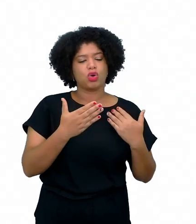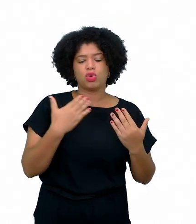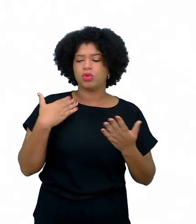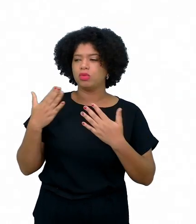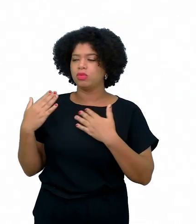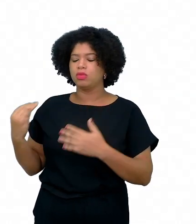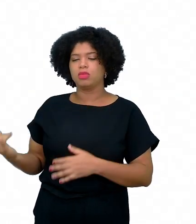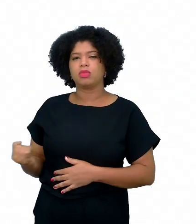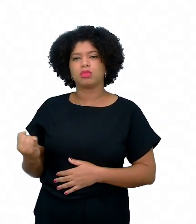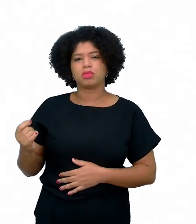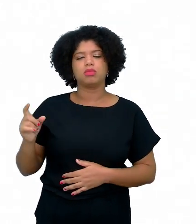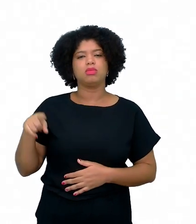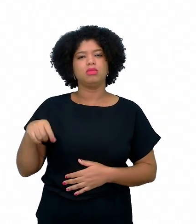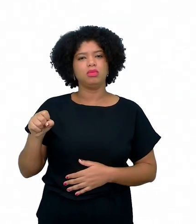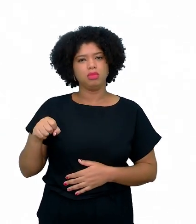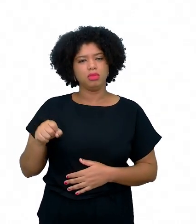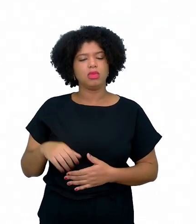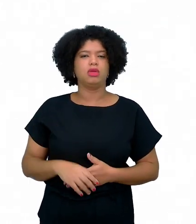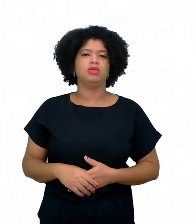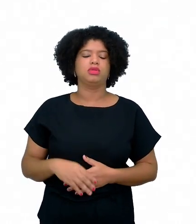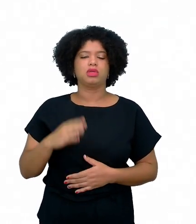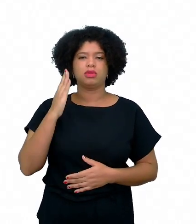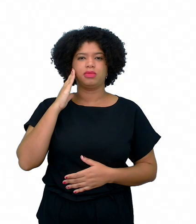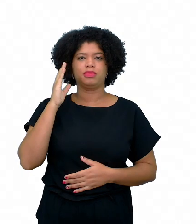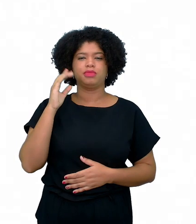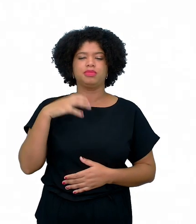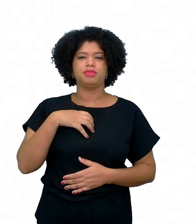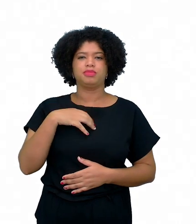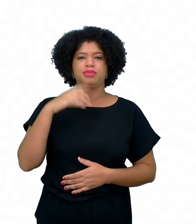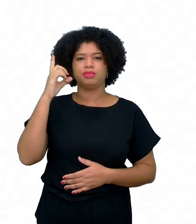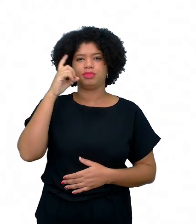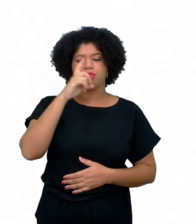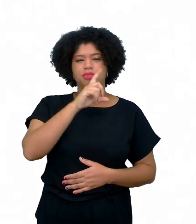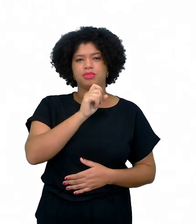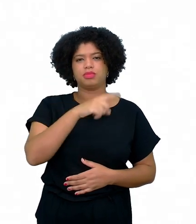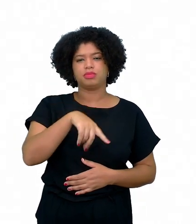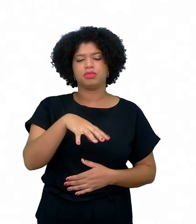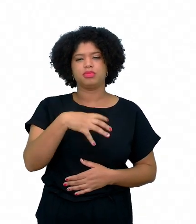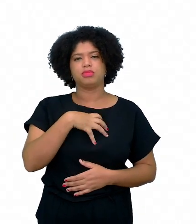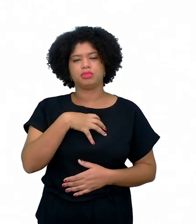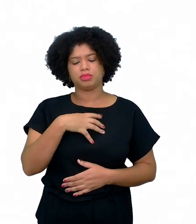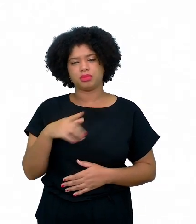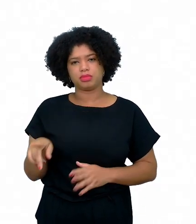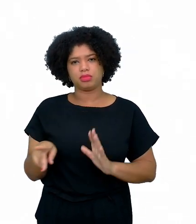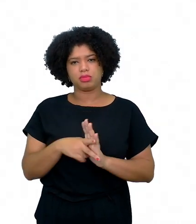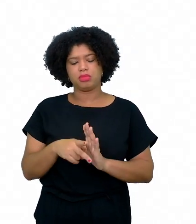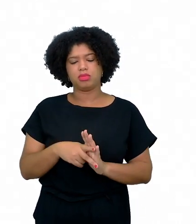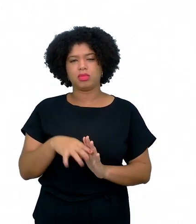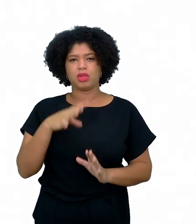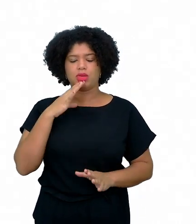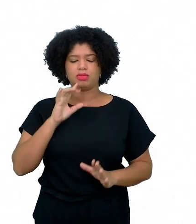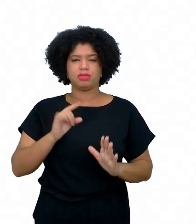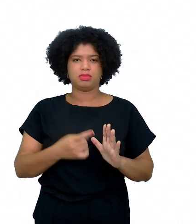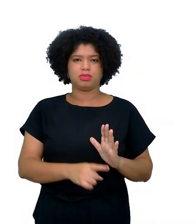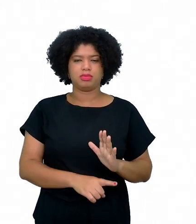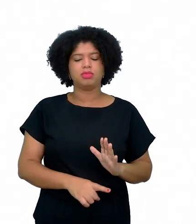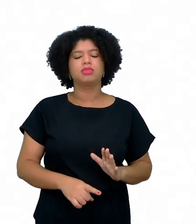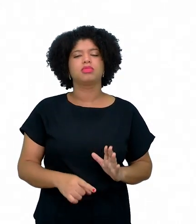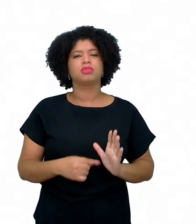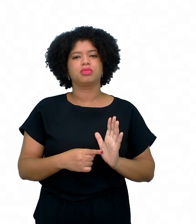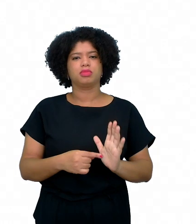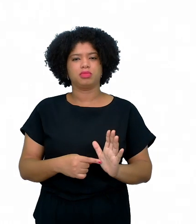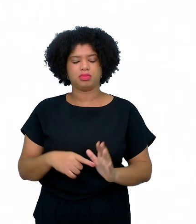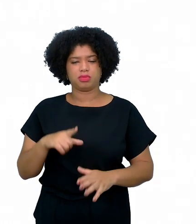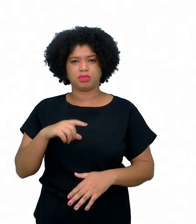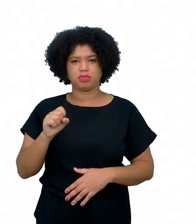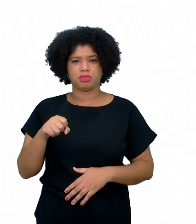eles colocarem quais foram as dificuldades que eles encontraram em relação àquele objeto de conhecimento que a gente está tratando,